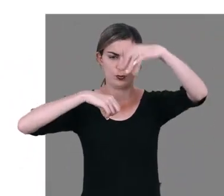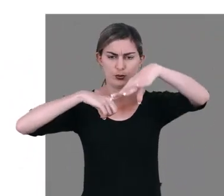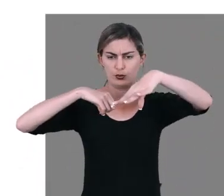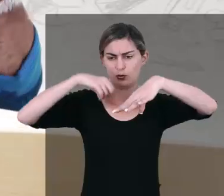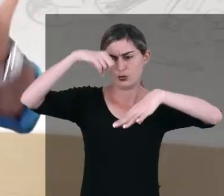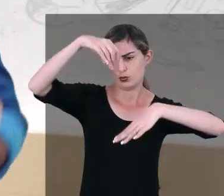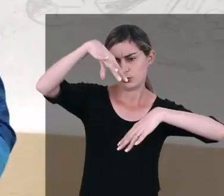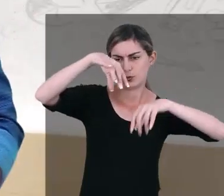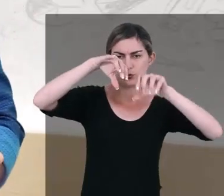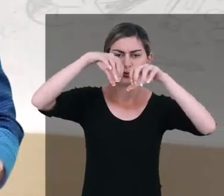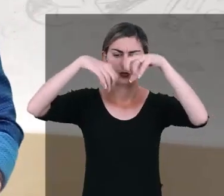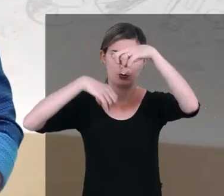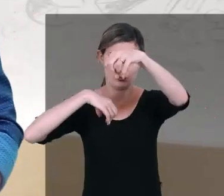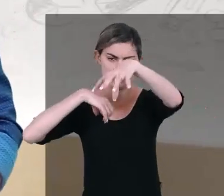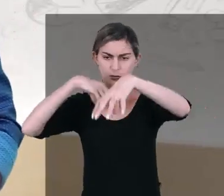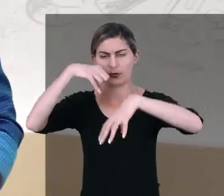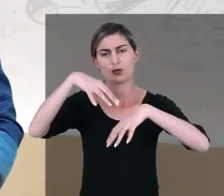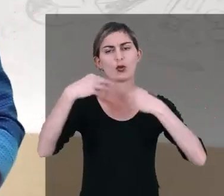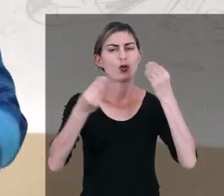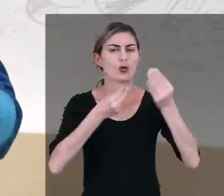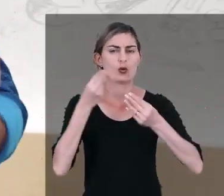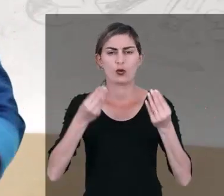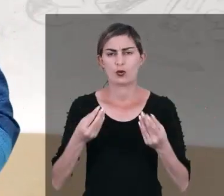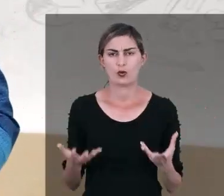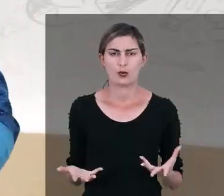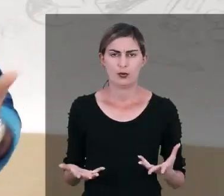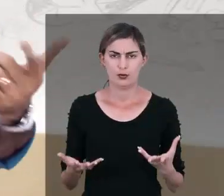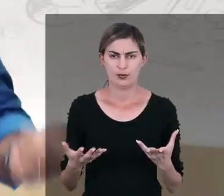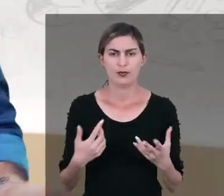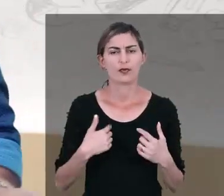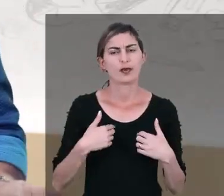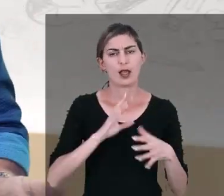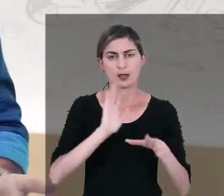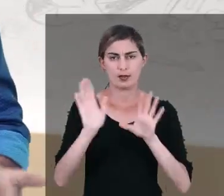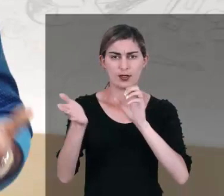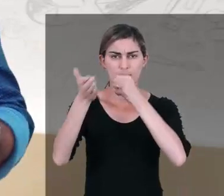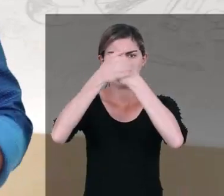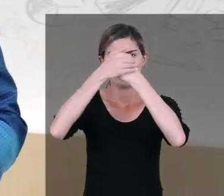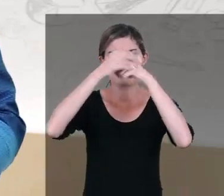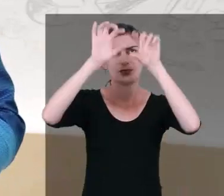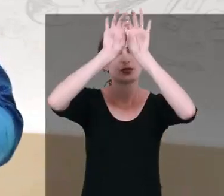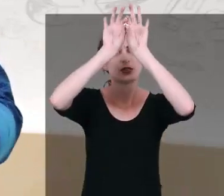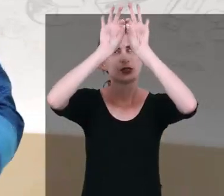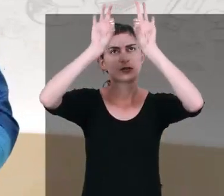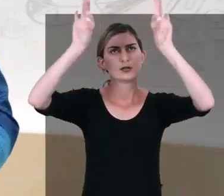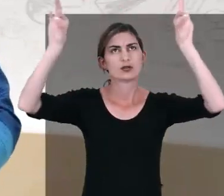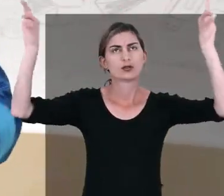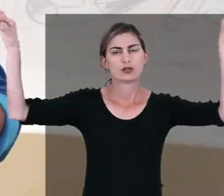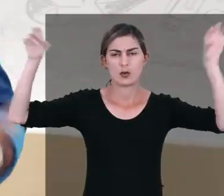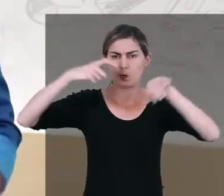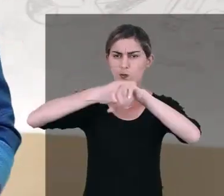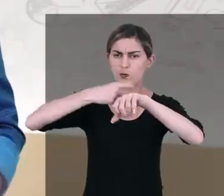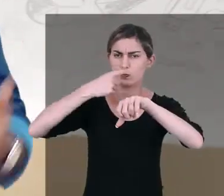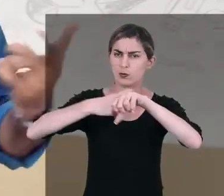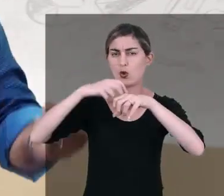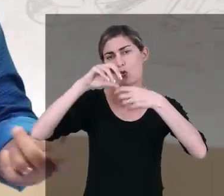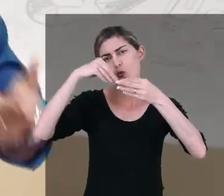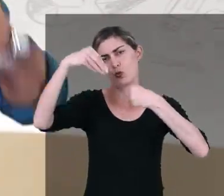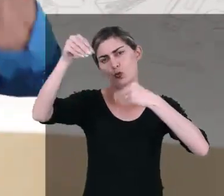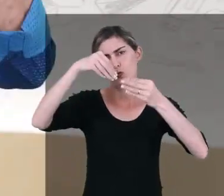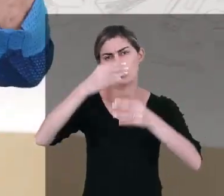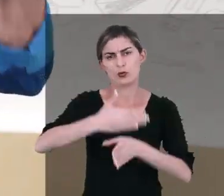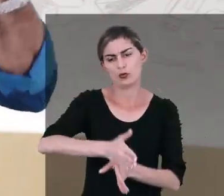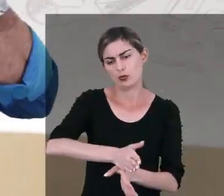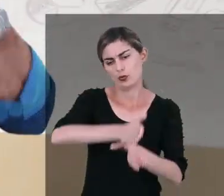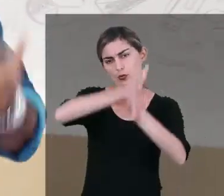lâmpadas para que ele efetivamente funcione. Geralmente ele está embutido em conduítes rígidos ou flexíveis nas